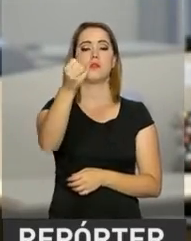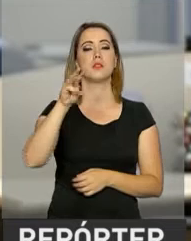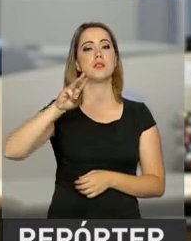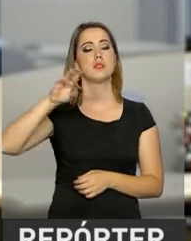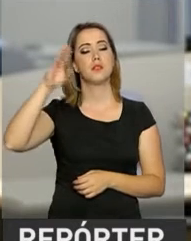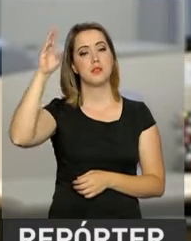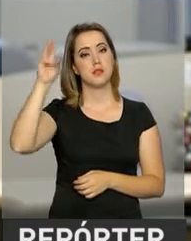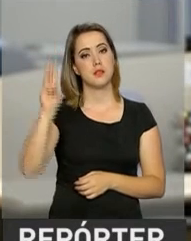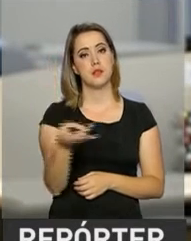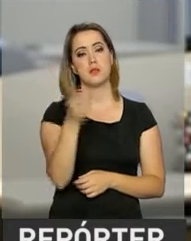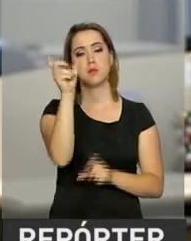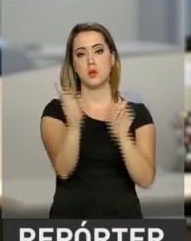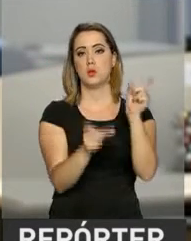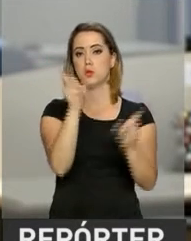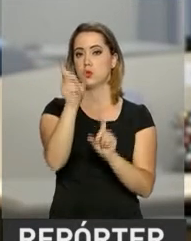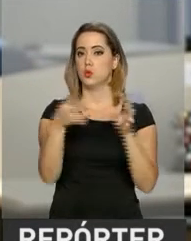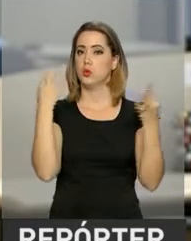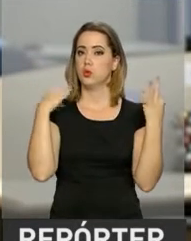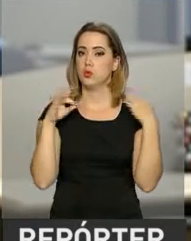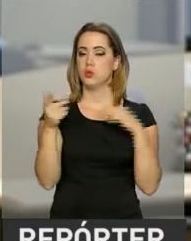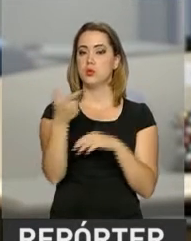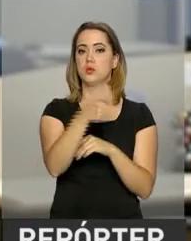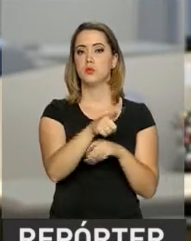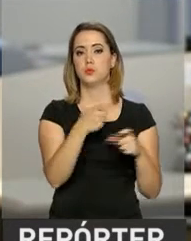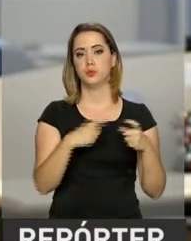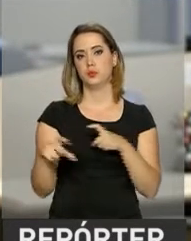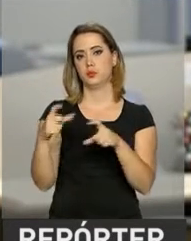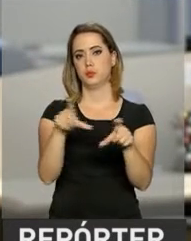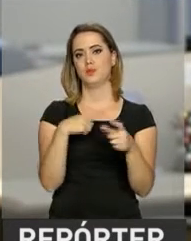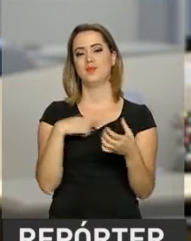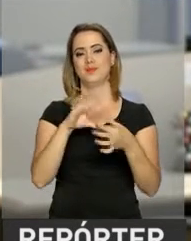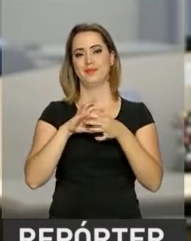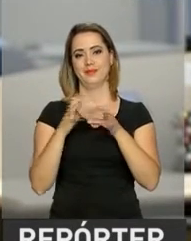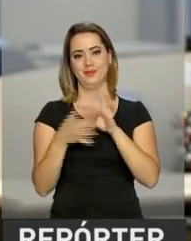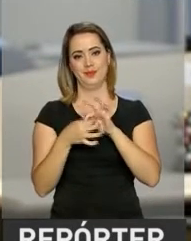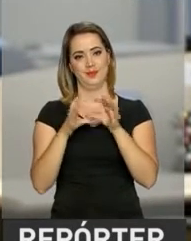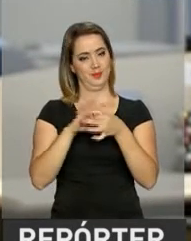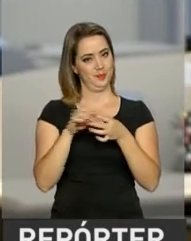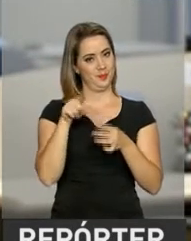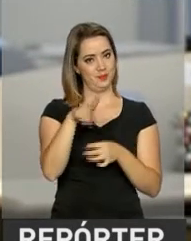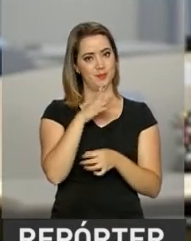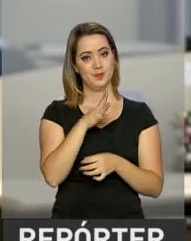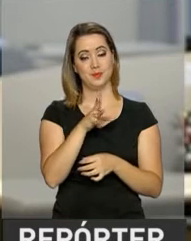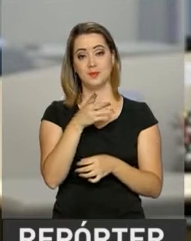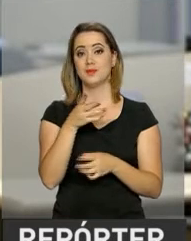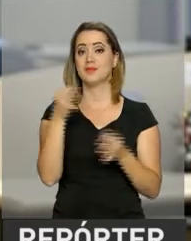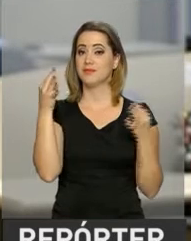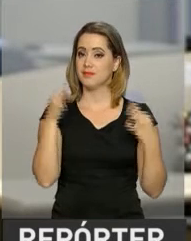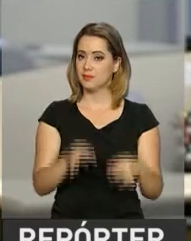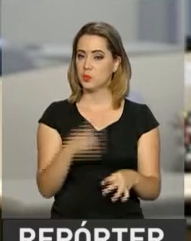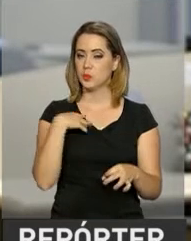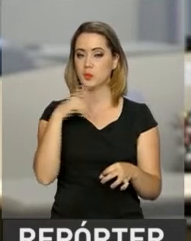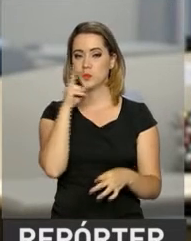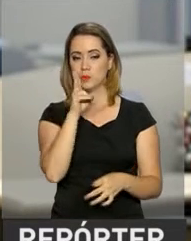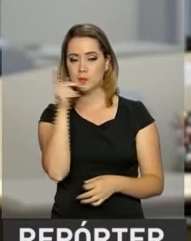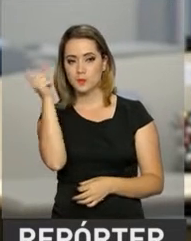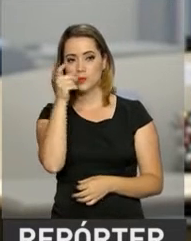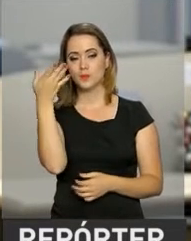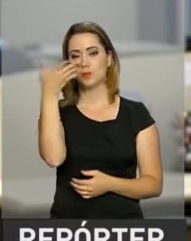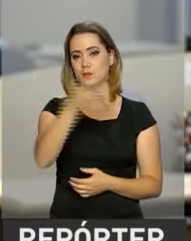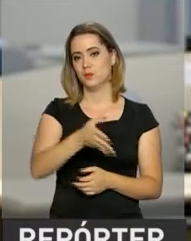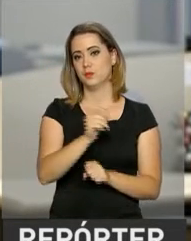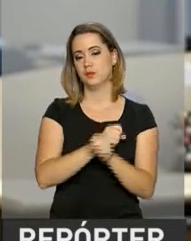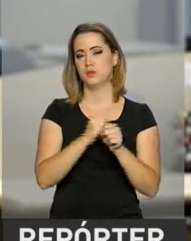600 mil visitantes de fora do país os jogos olímpicos e paralímpicos foram sem dúvida os grandes atrativos do ano e para ter uma